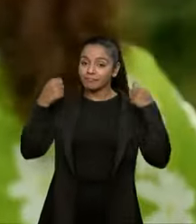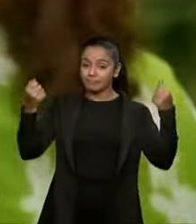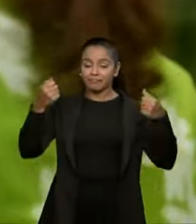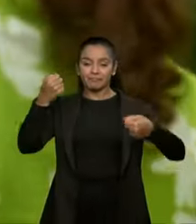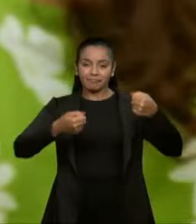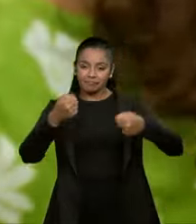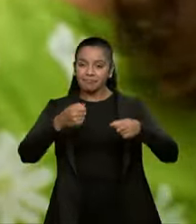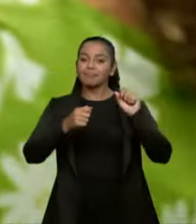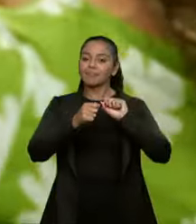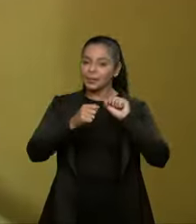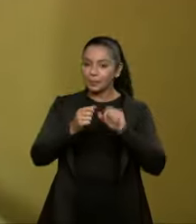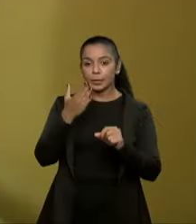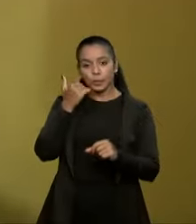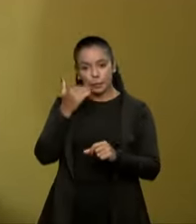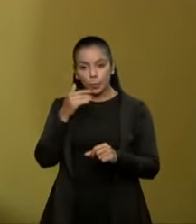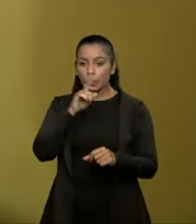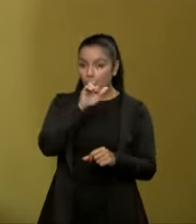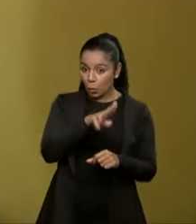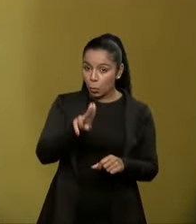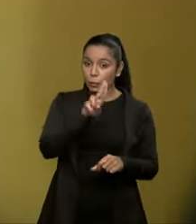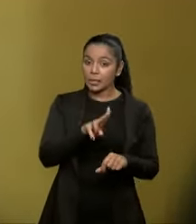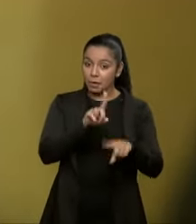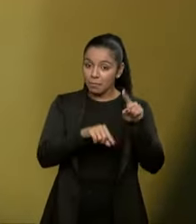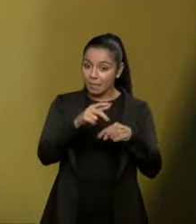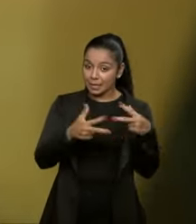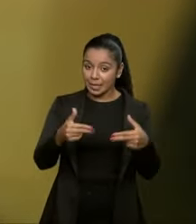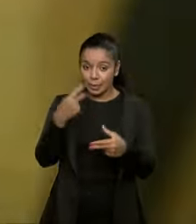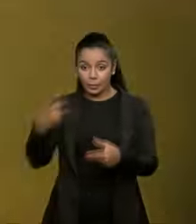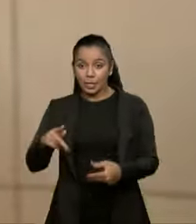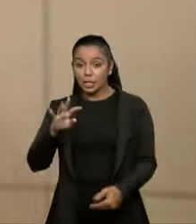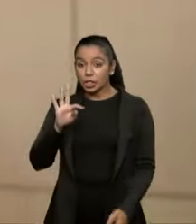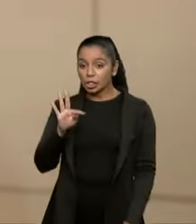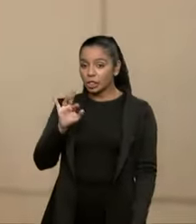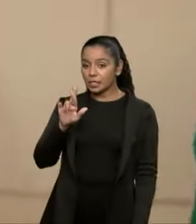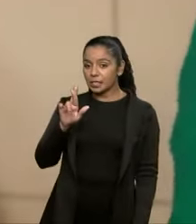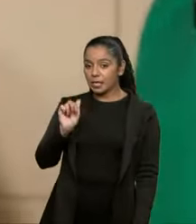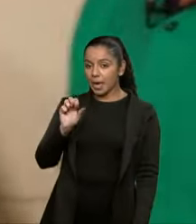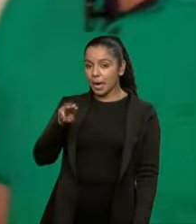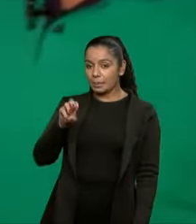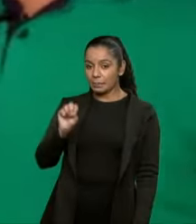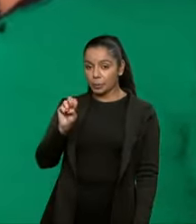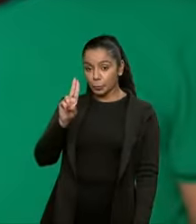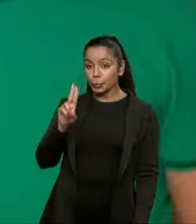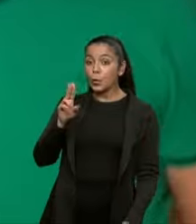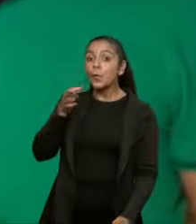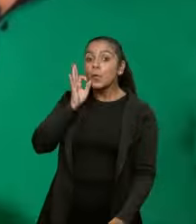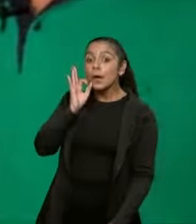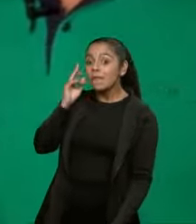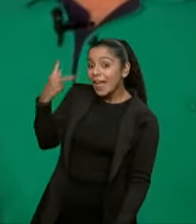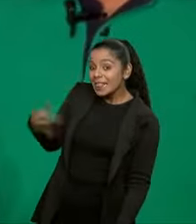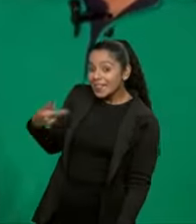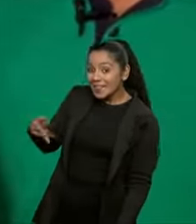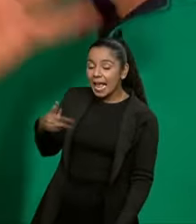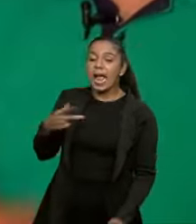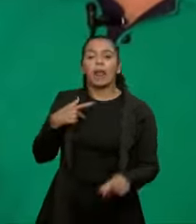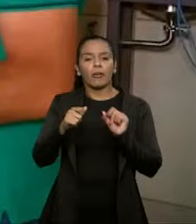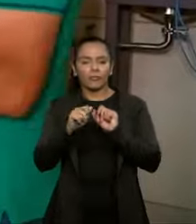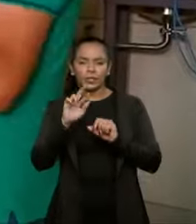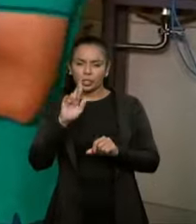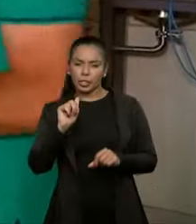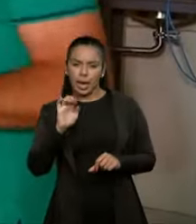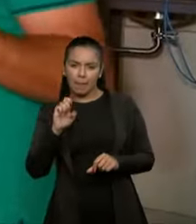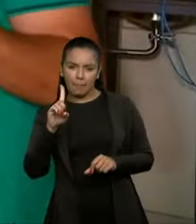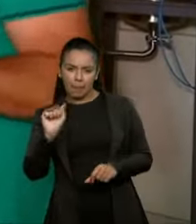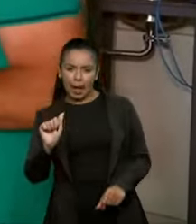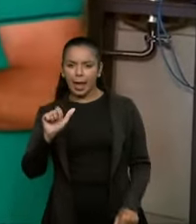circo, fiz a comida pra ela, usando a matéria-prima dela, fiz um tiramisu com o café dela. Ai, que legal! Ela, e fiz rabada, língua que e tal. Que legal, meu.